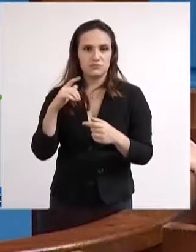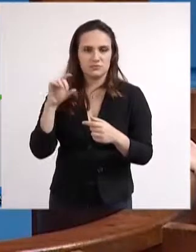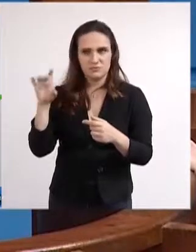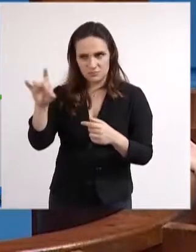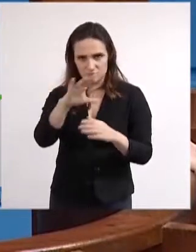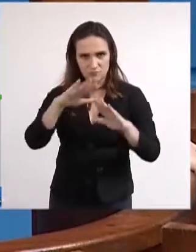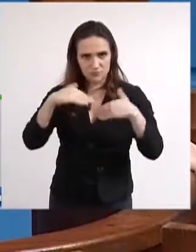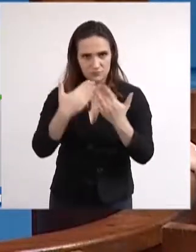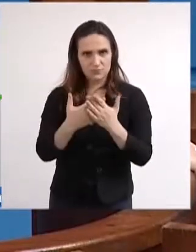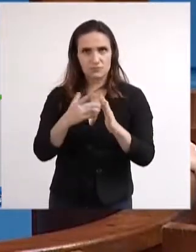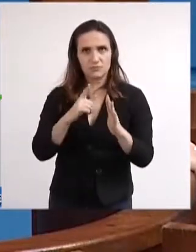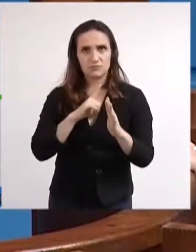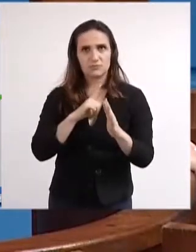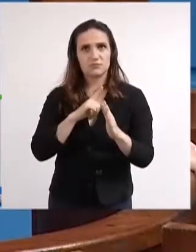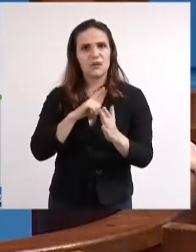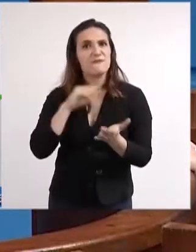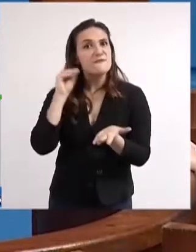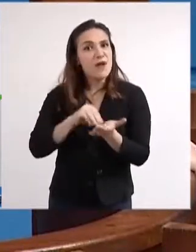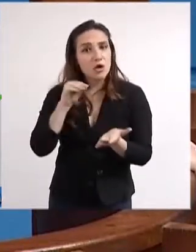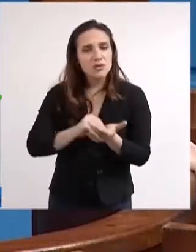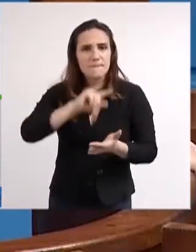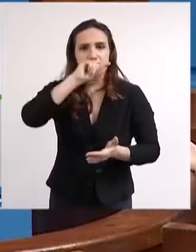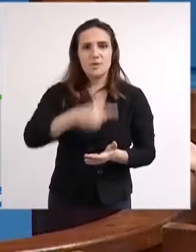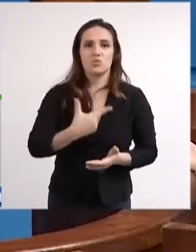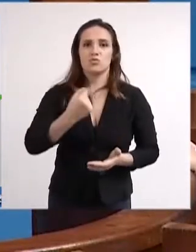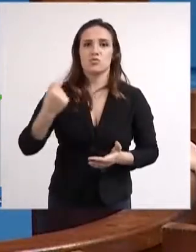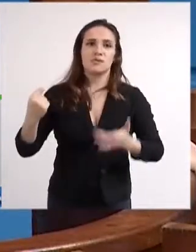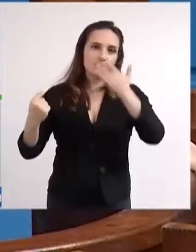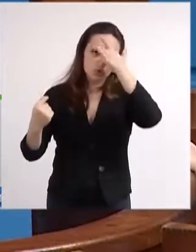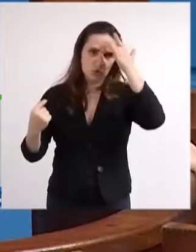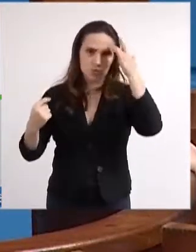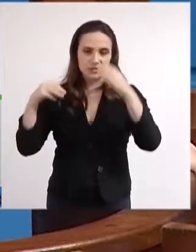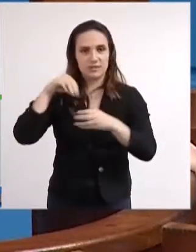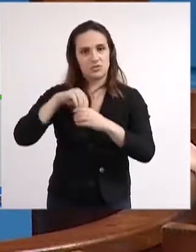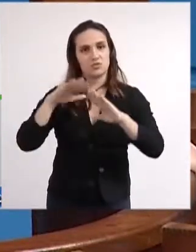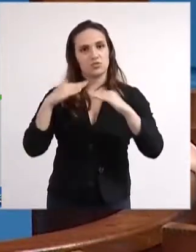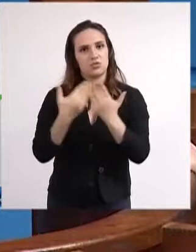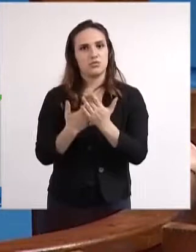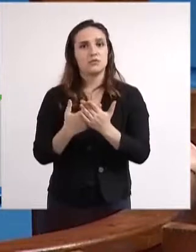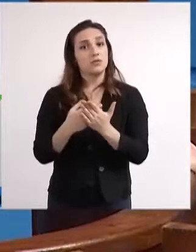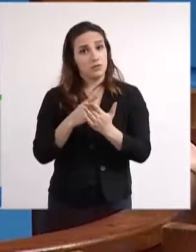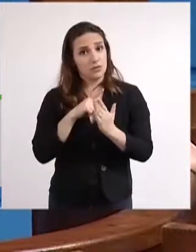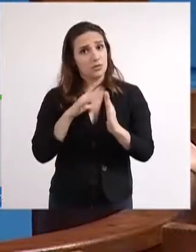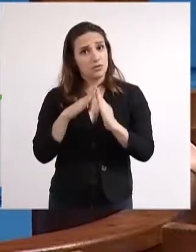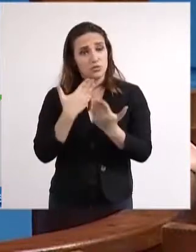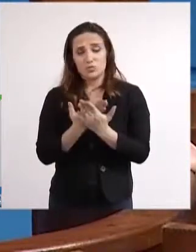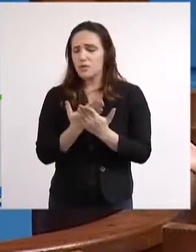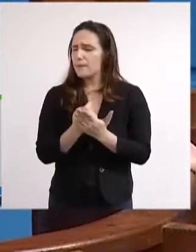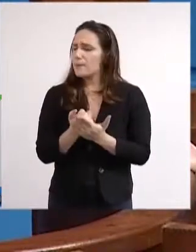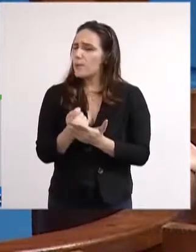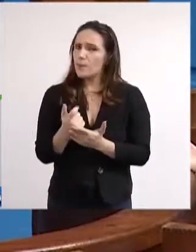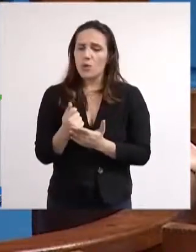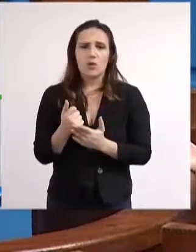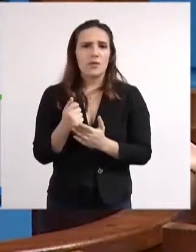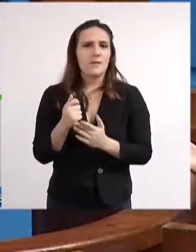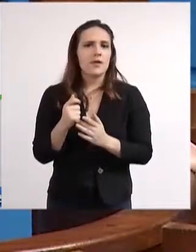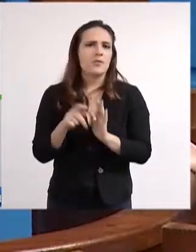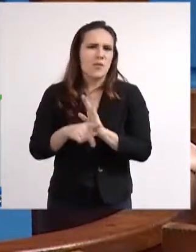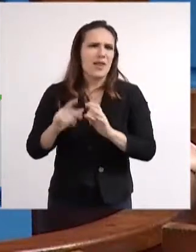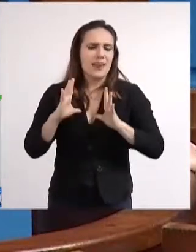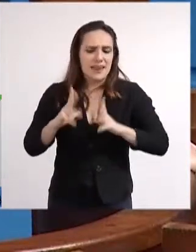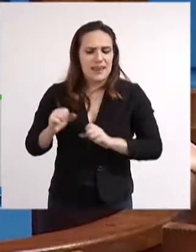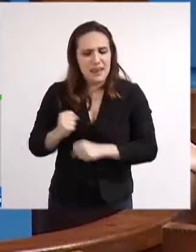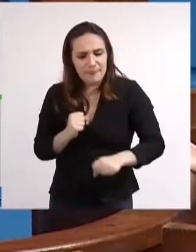em 1.200 servidores. Então, nós temos escolas com poucos servidores da limpeza,